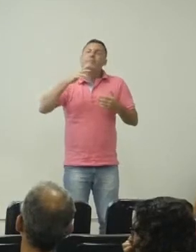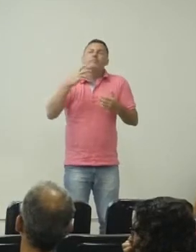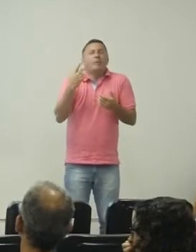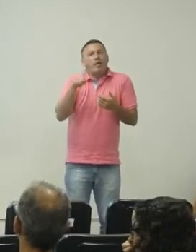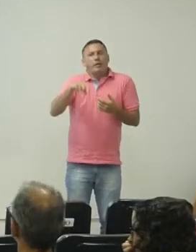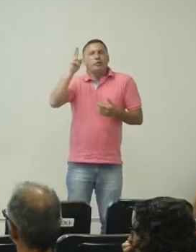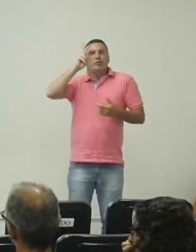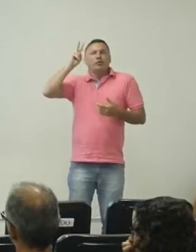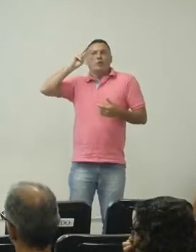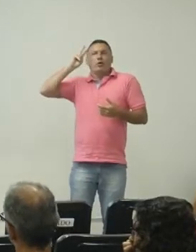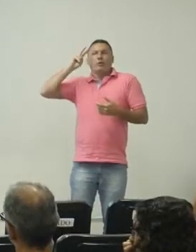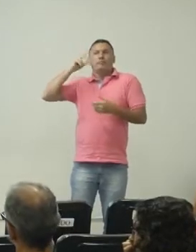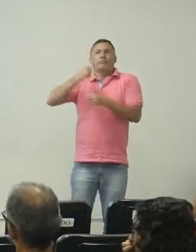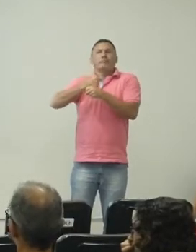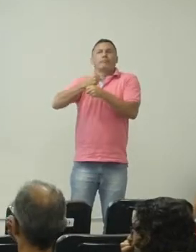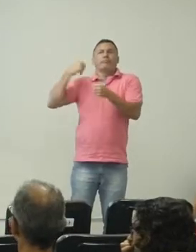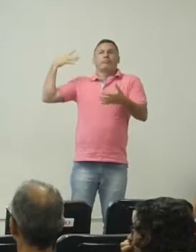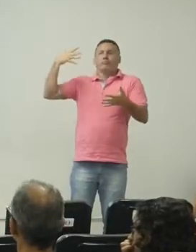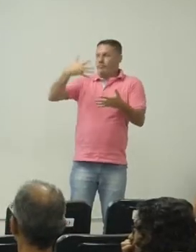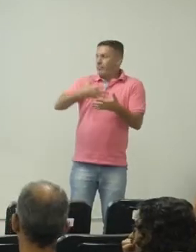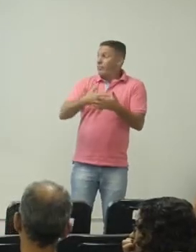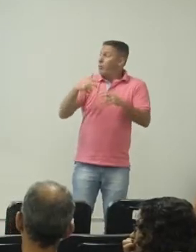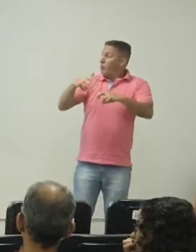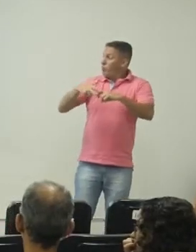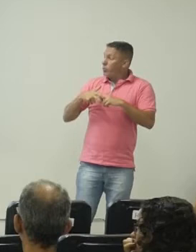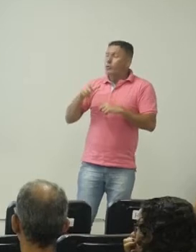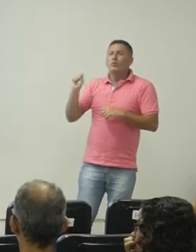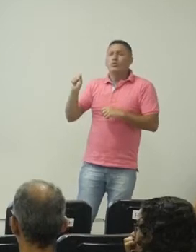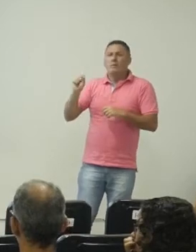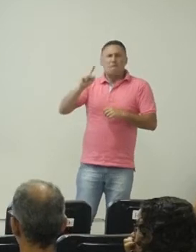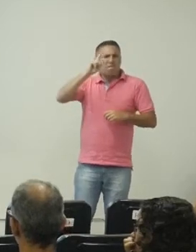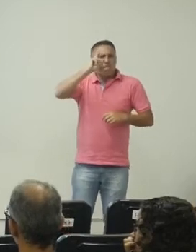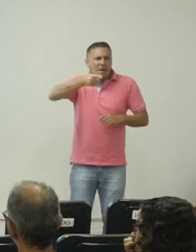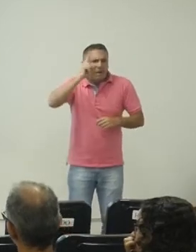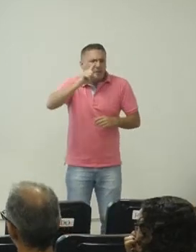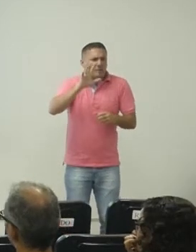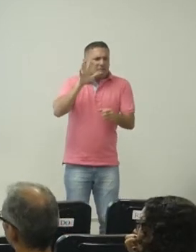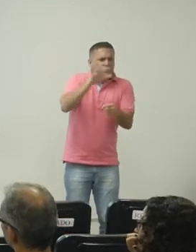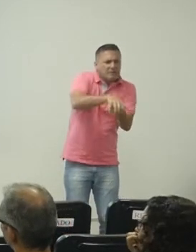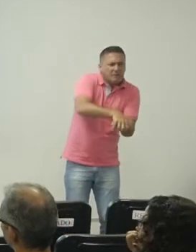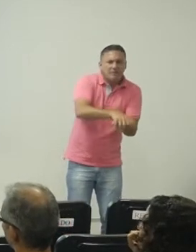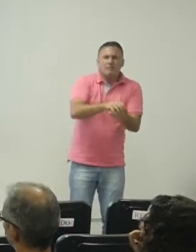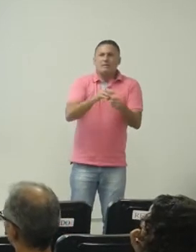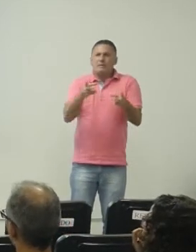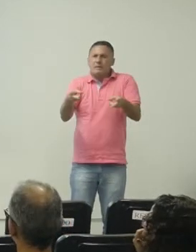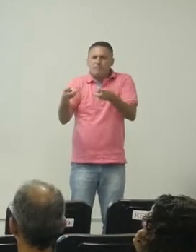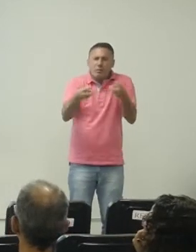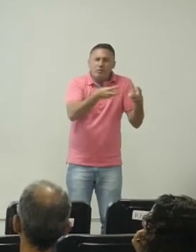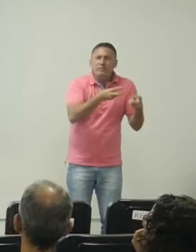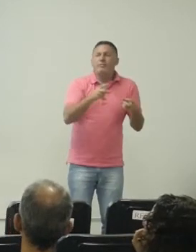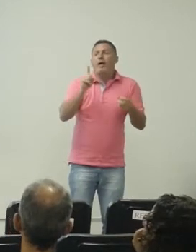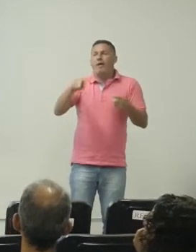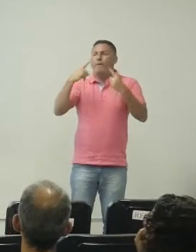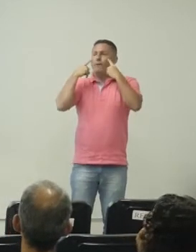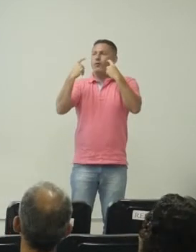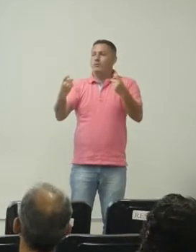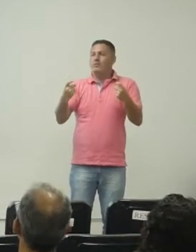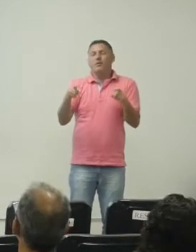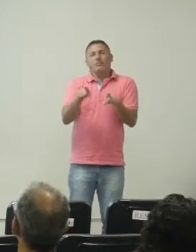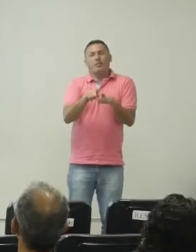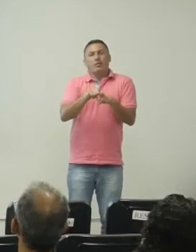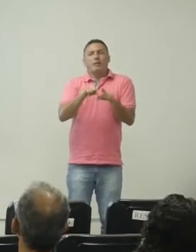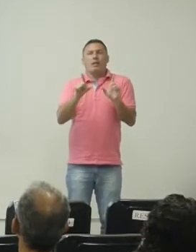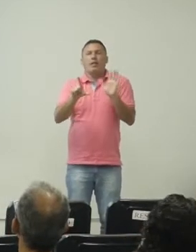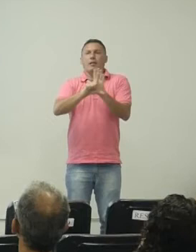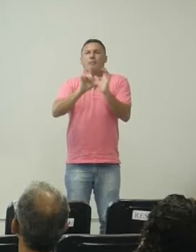hierarquia. Então, essa capacidade de mando, de dominação e exploração, ela é auxiliada pela violência e legitimada por ela.